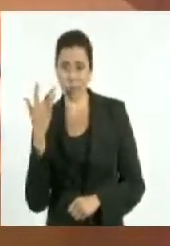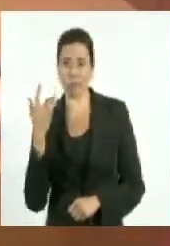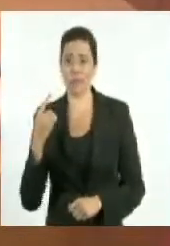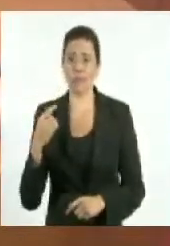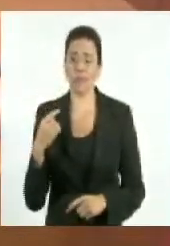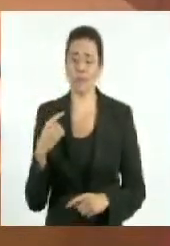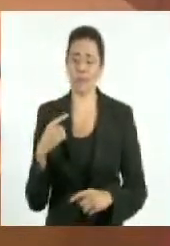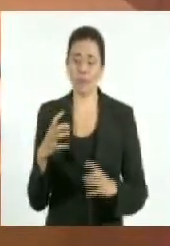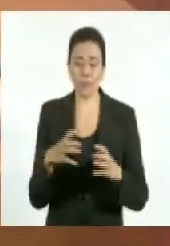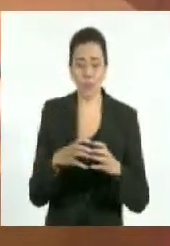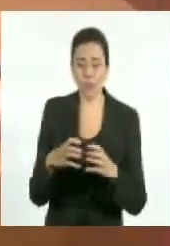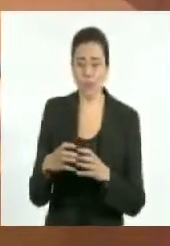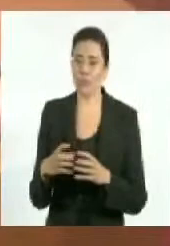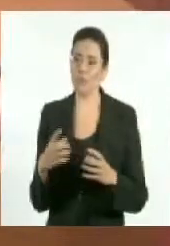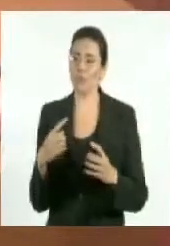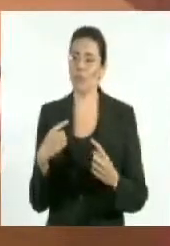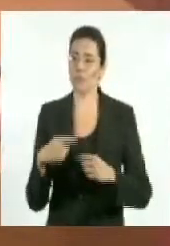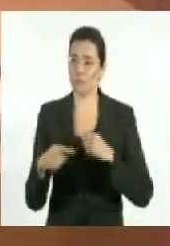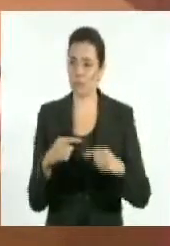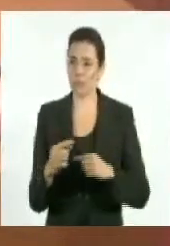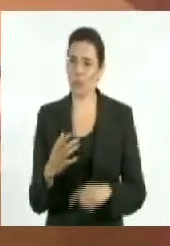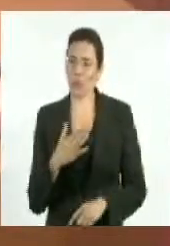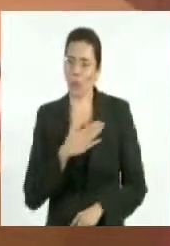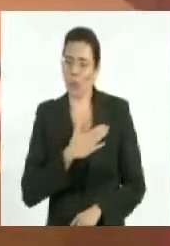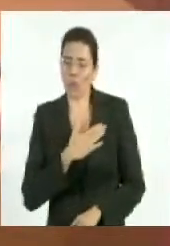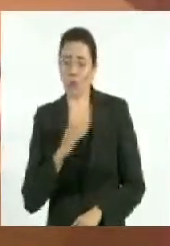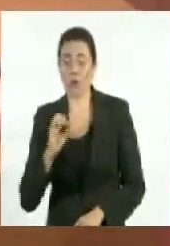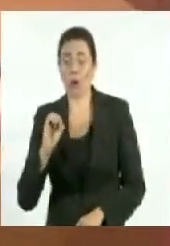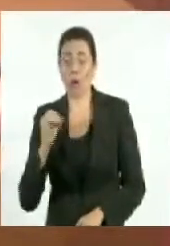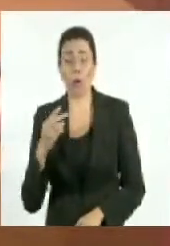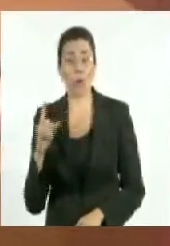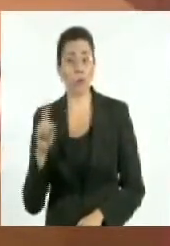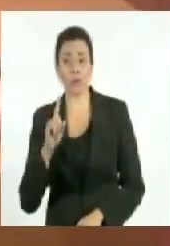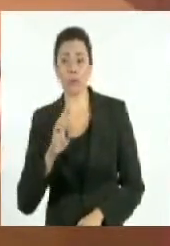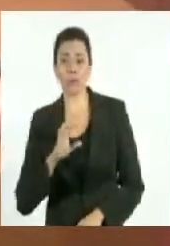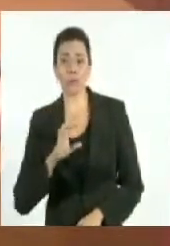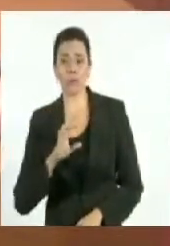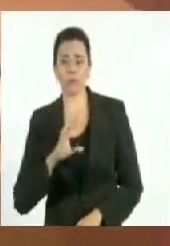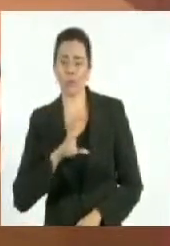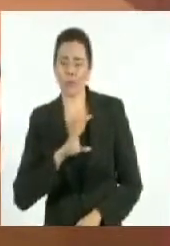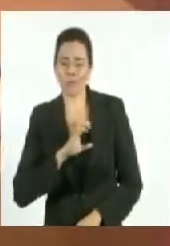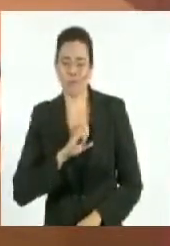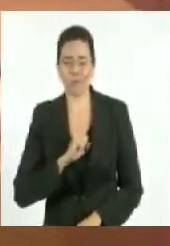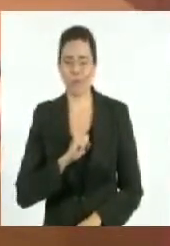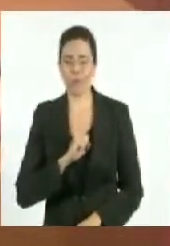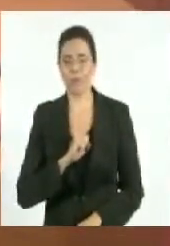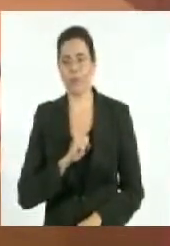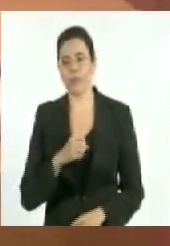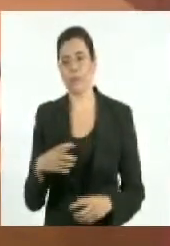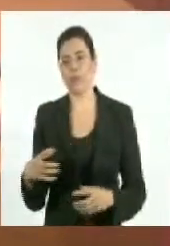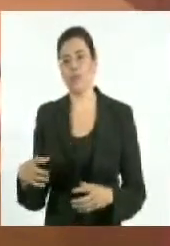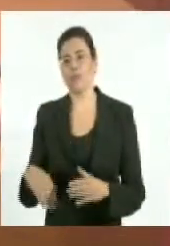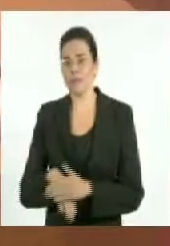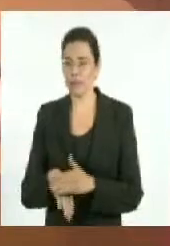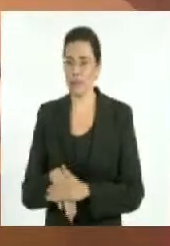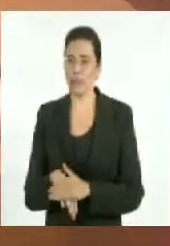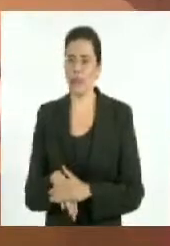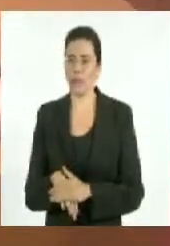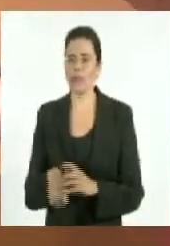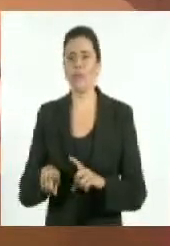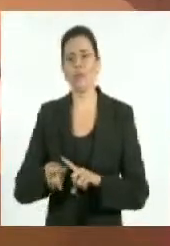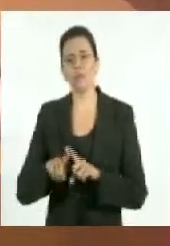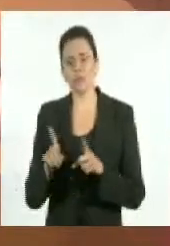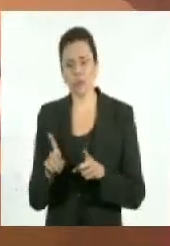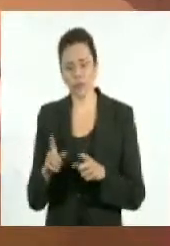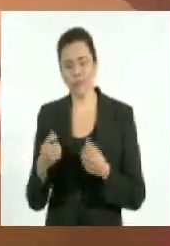futebol, já estive lá em Chapadinha, uma cidade muito bonita, bela, com estádio cheio, já estive em Imperatriz, já estive em Bacabal, no Correão.